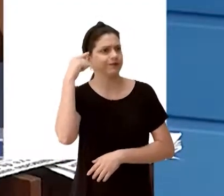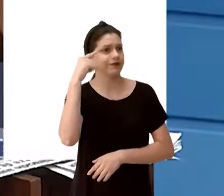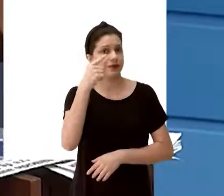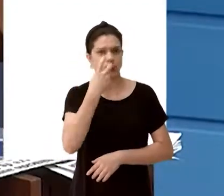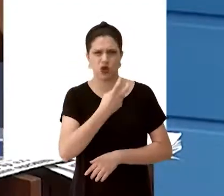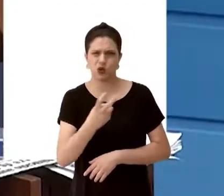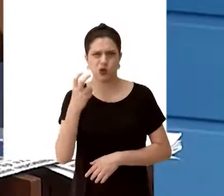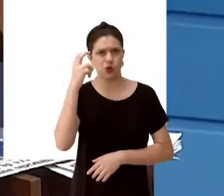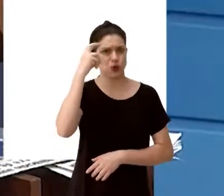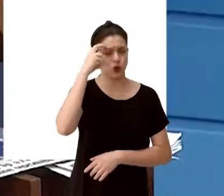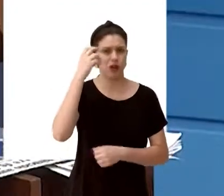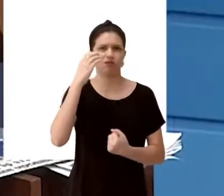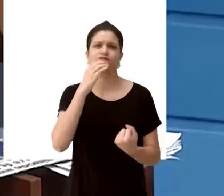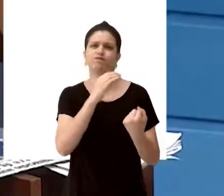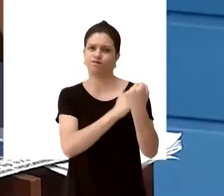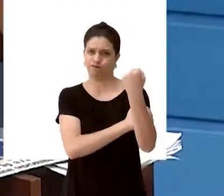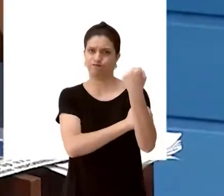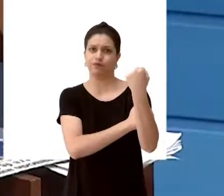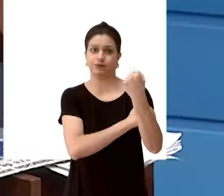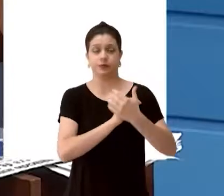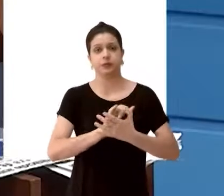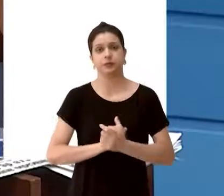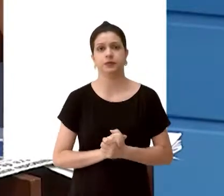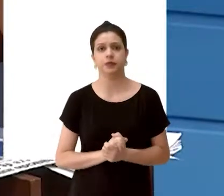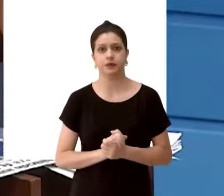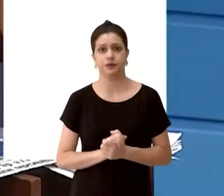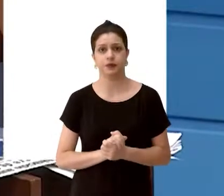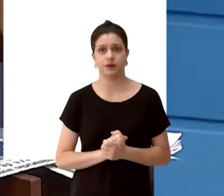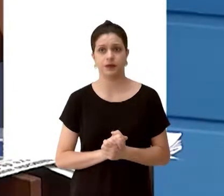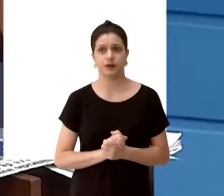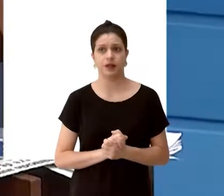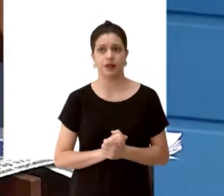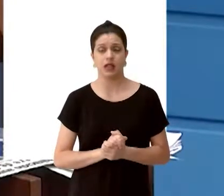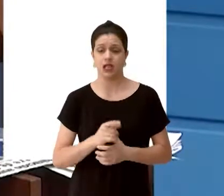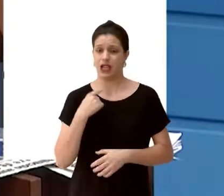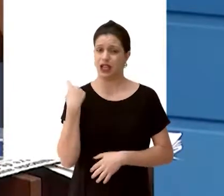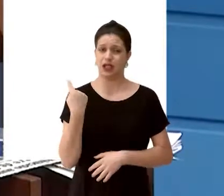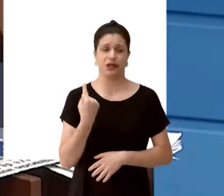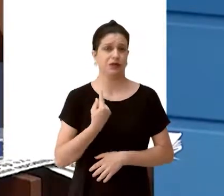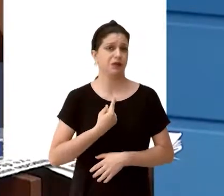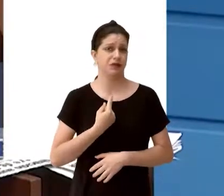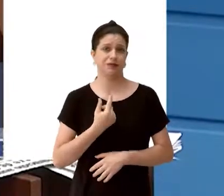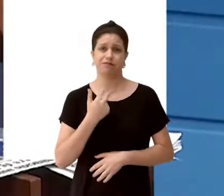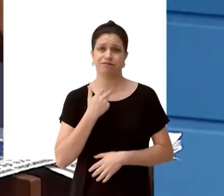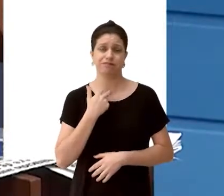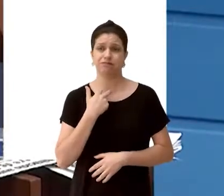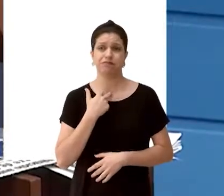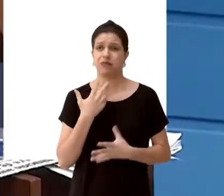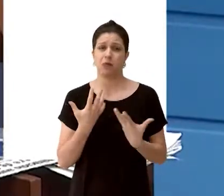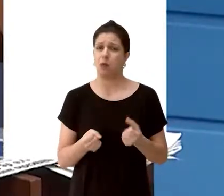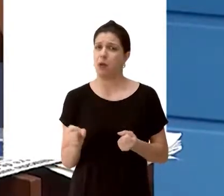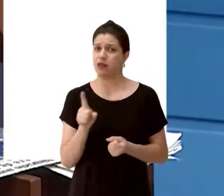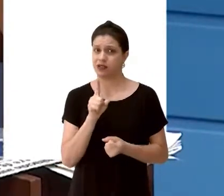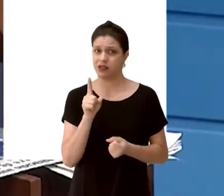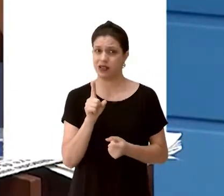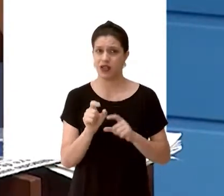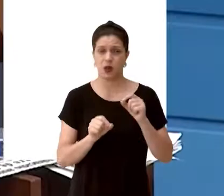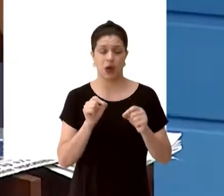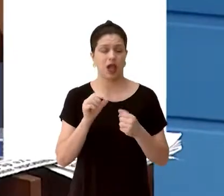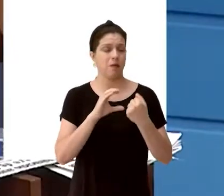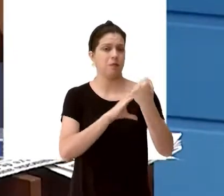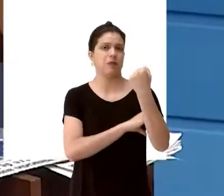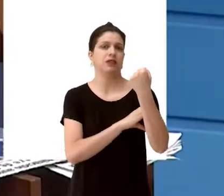nós refletirmos sobre a cultura machista e não vamos aqui camuflar, não vamos